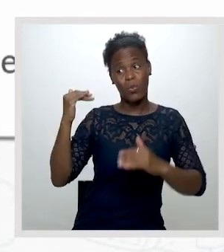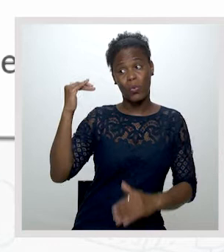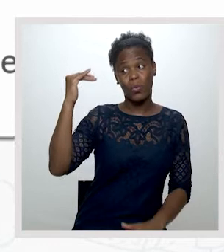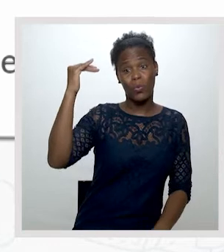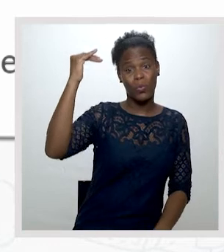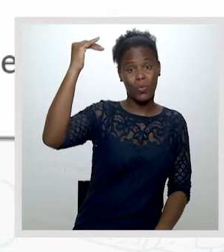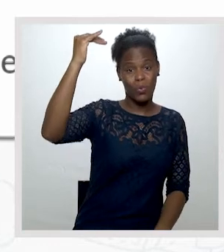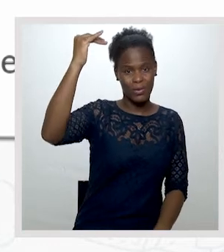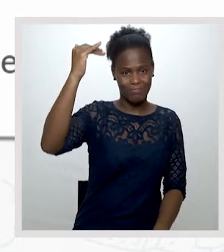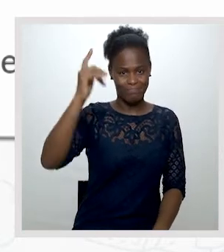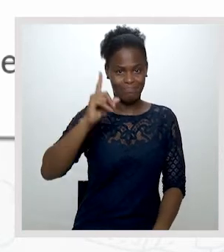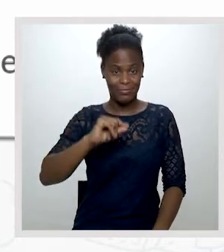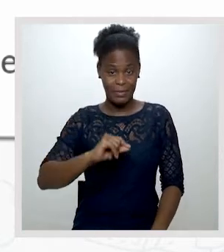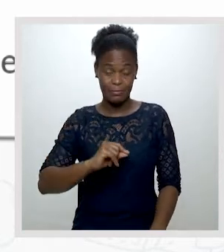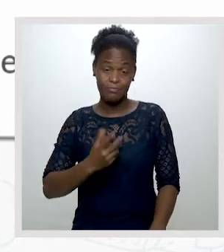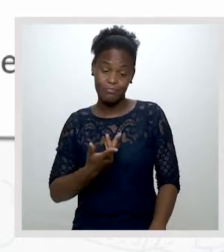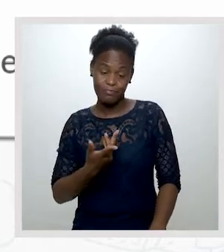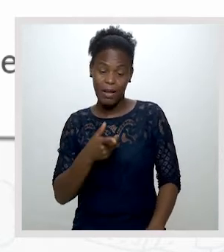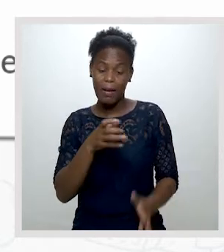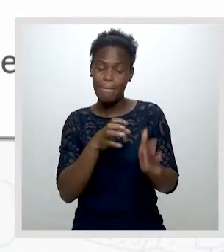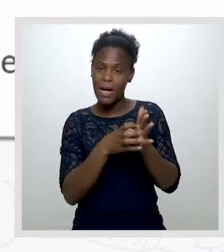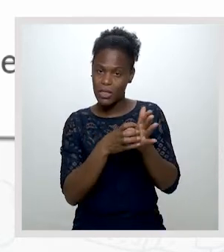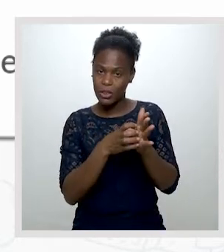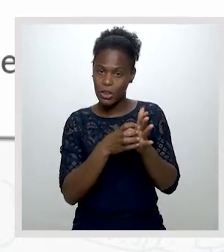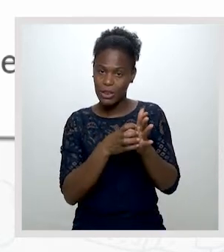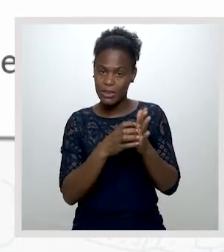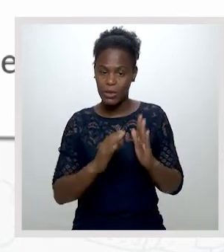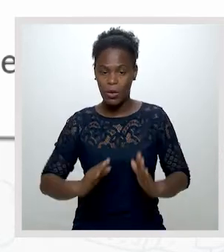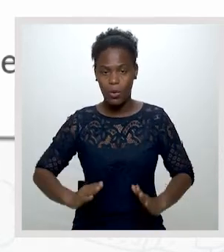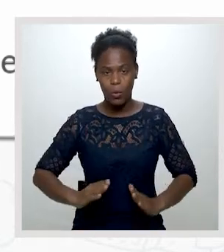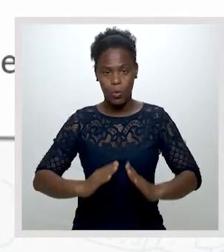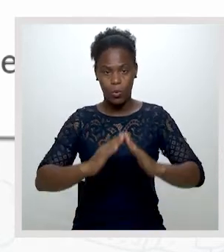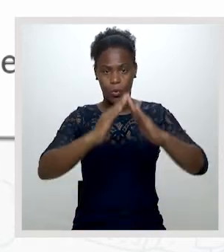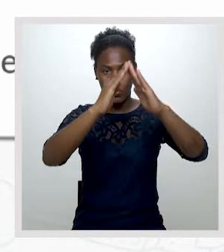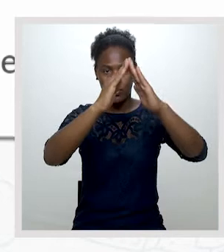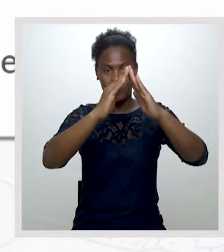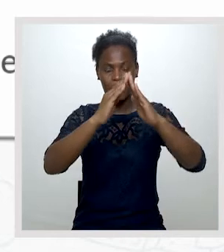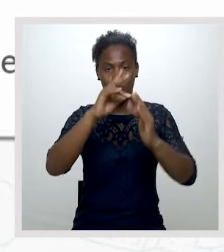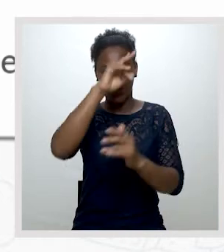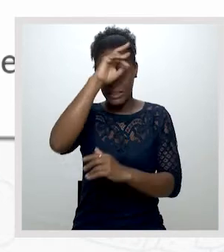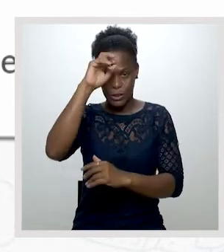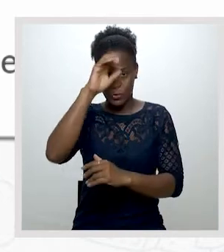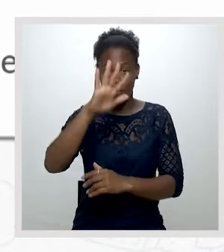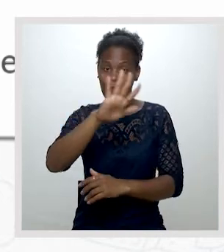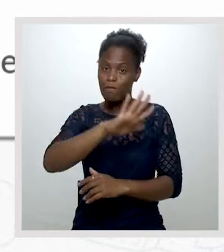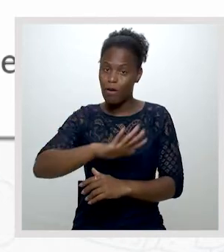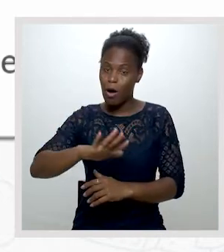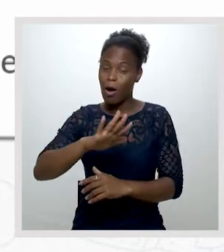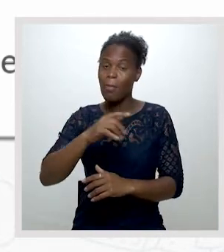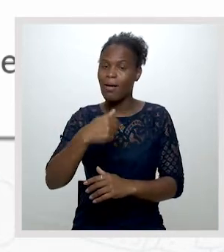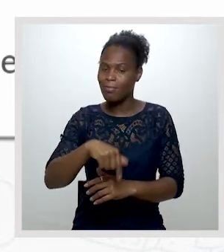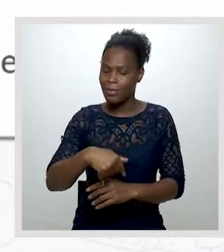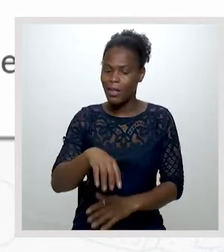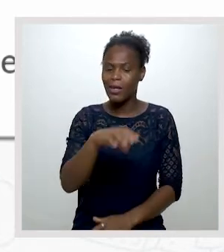Pois, a imagem das pirâmides do Egito tem a forma de um sólido